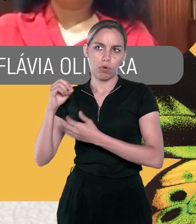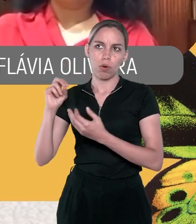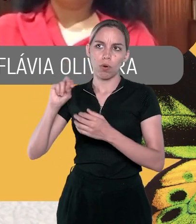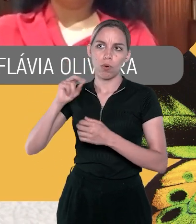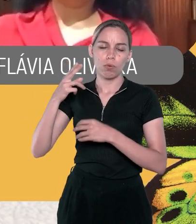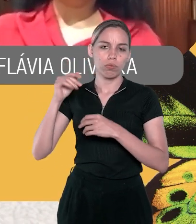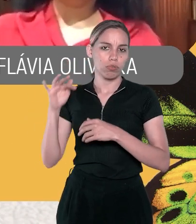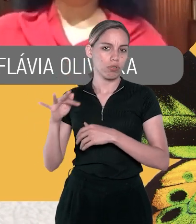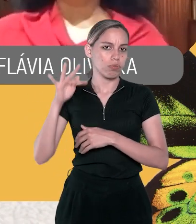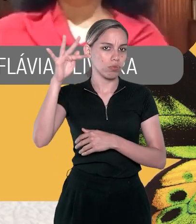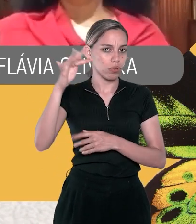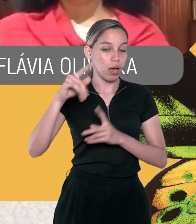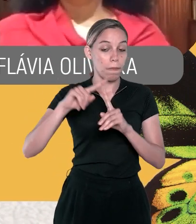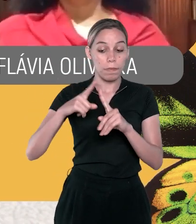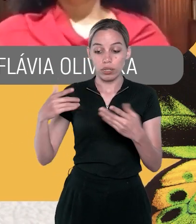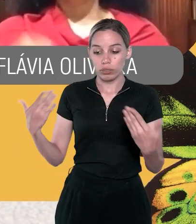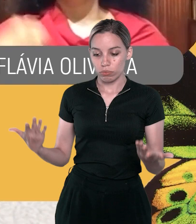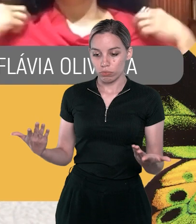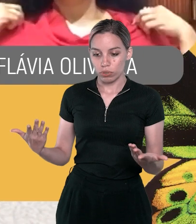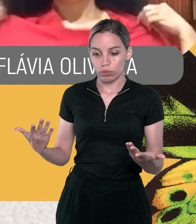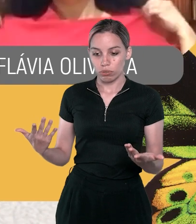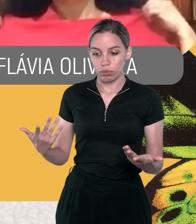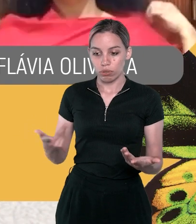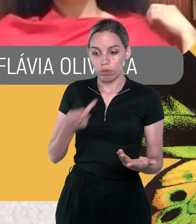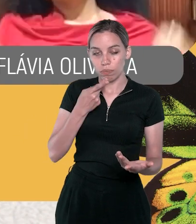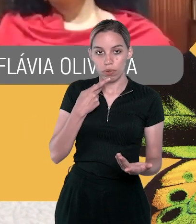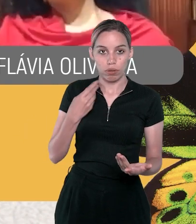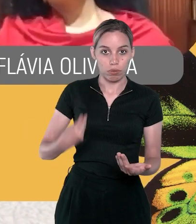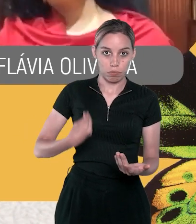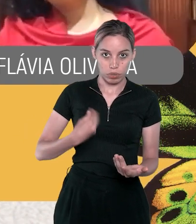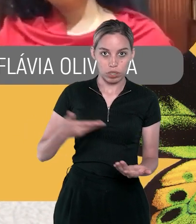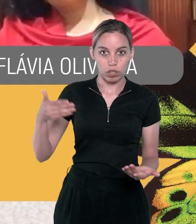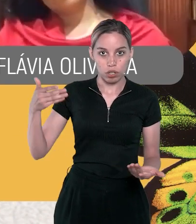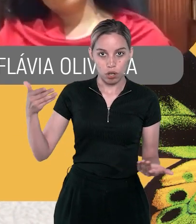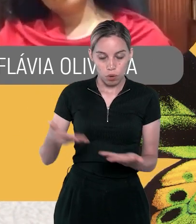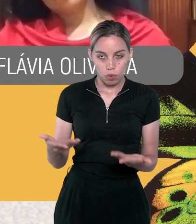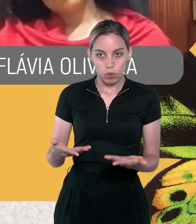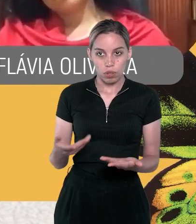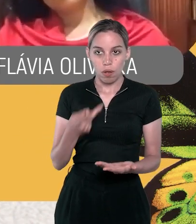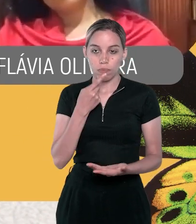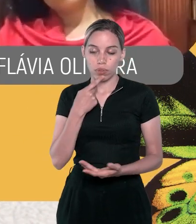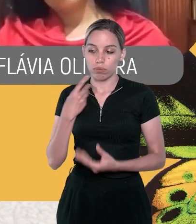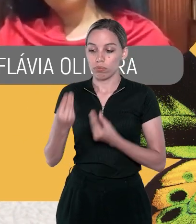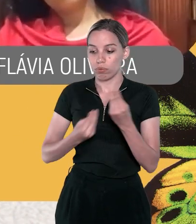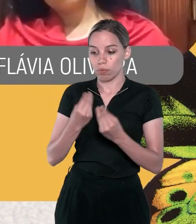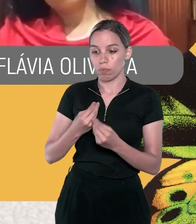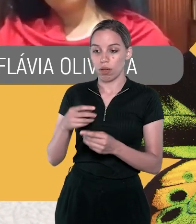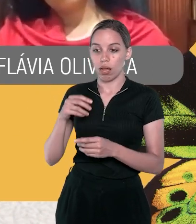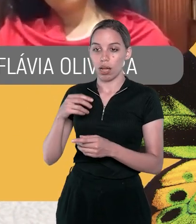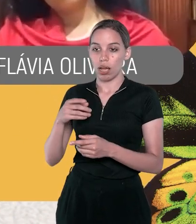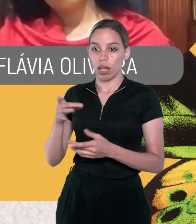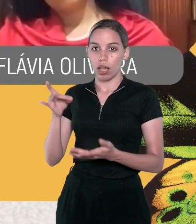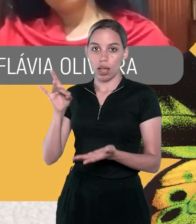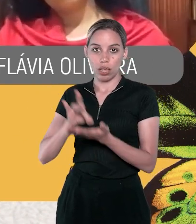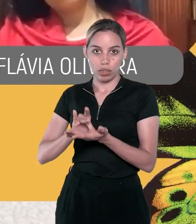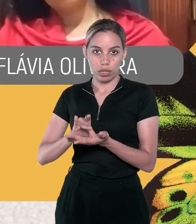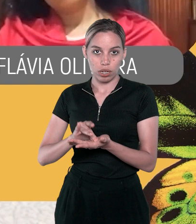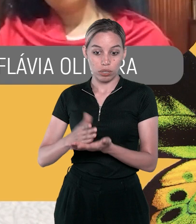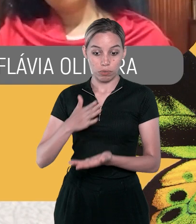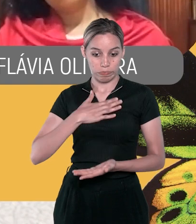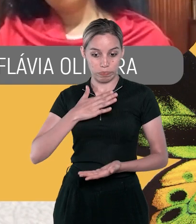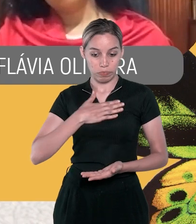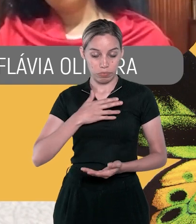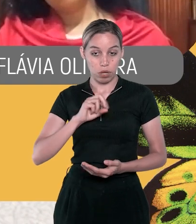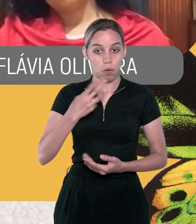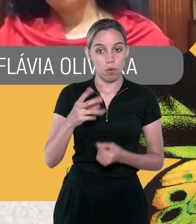futuros, mas quando você está falando do tempo presente, ou você retrata a sua realidade como ela é, ou você, na verdade,